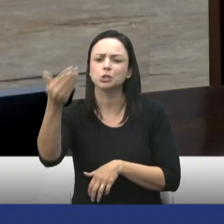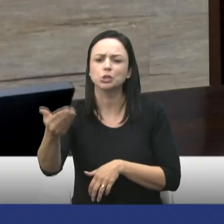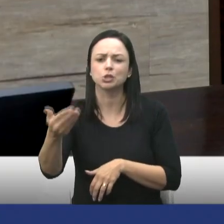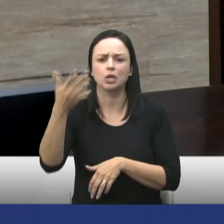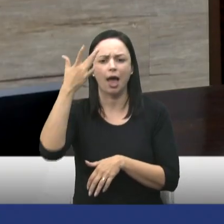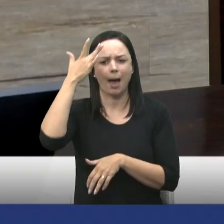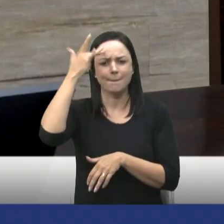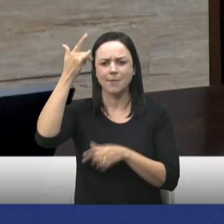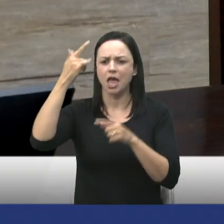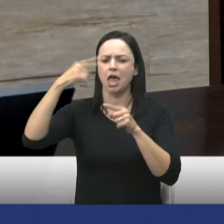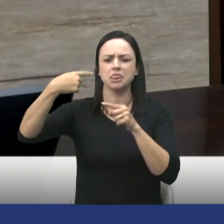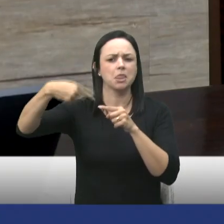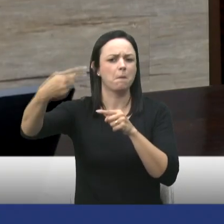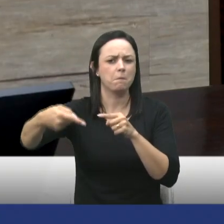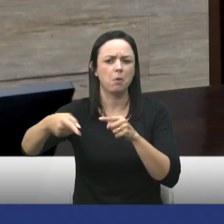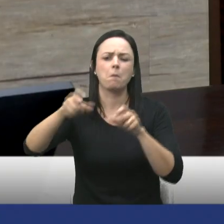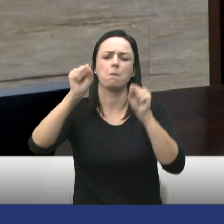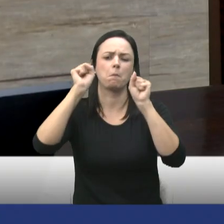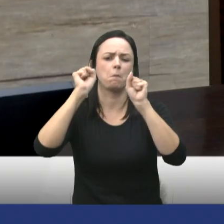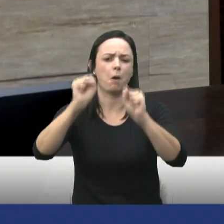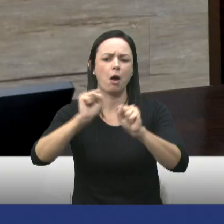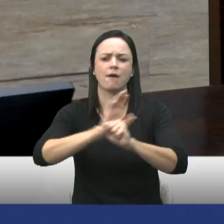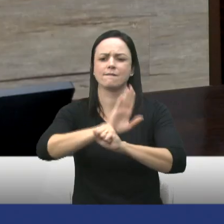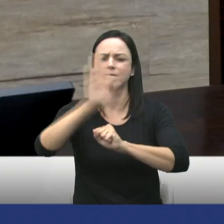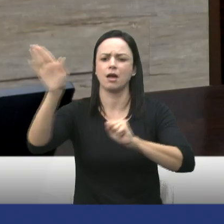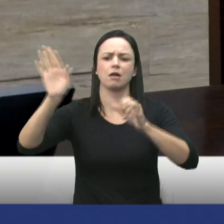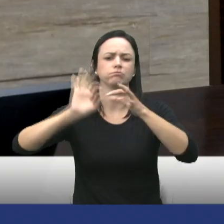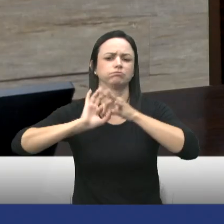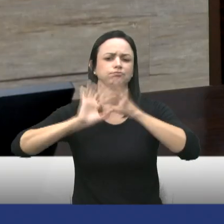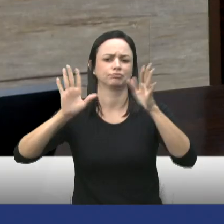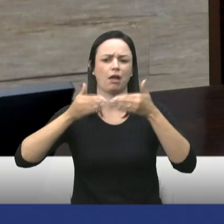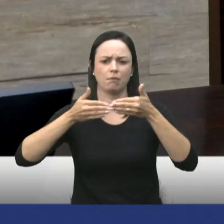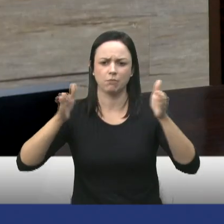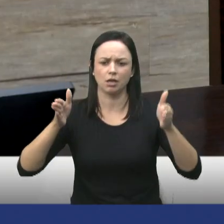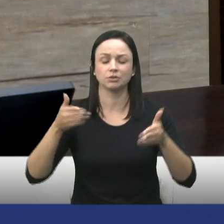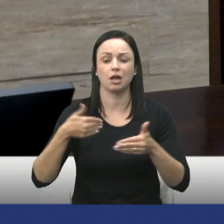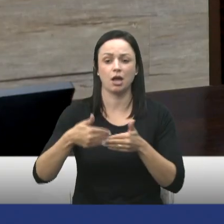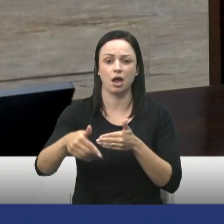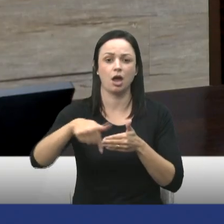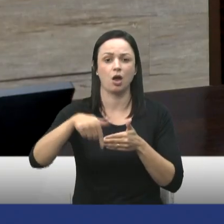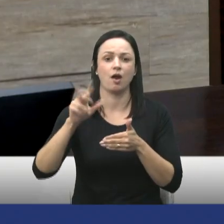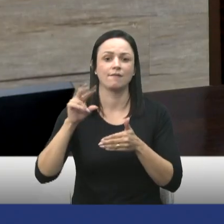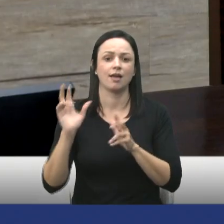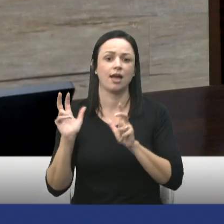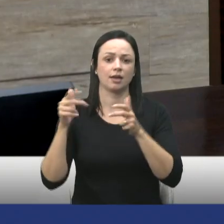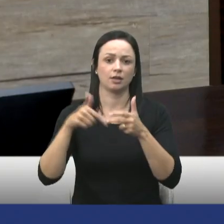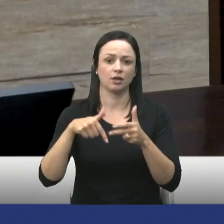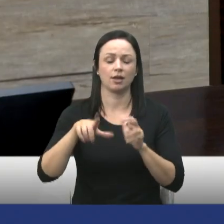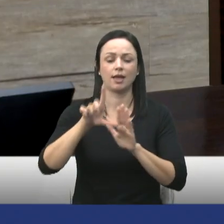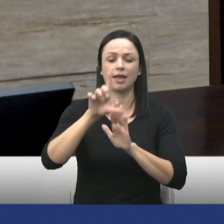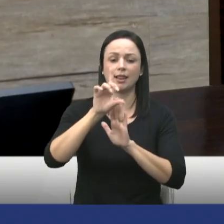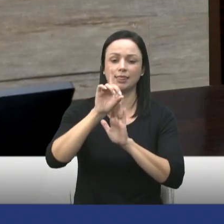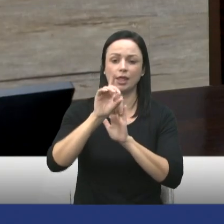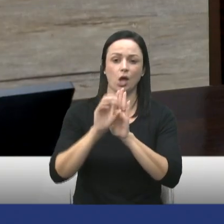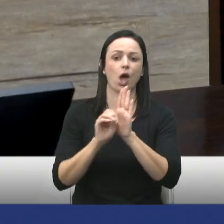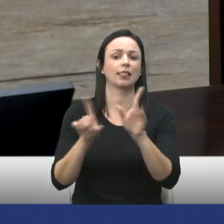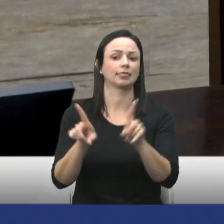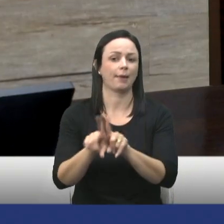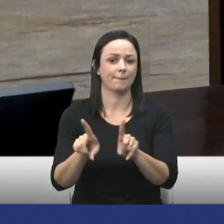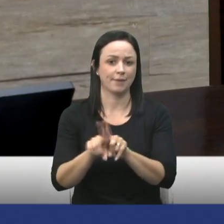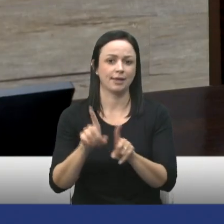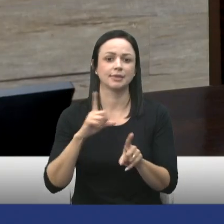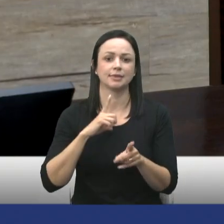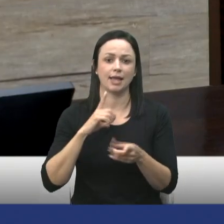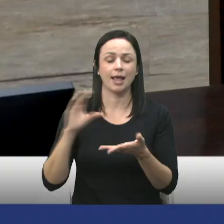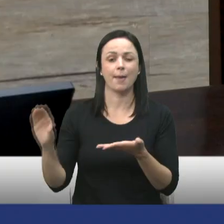amanhã, depois, nós estamos lá, estamos abertos. Lógico, vai vir agora para a Câmara, vem a LDO também, tem as